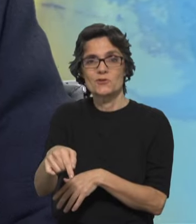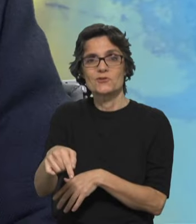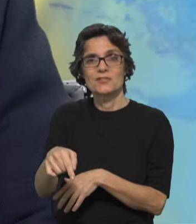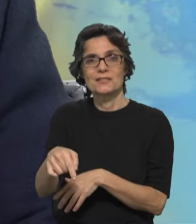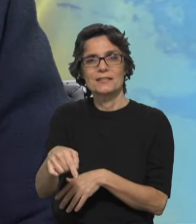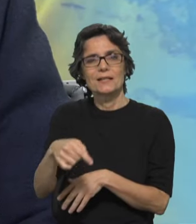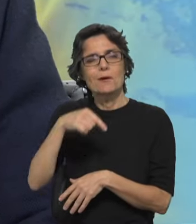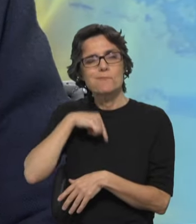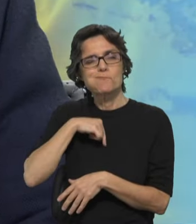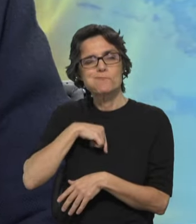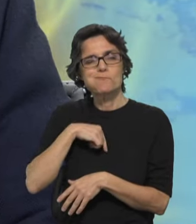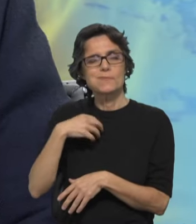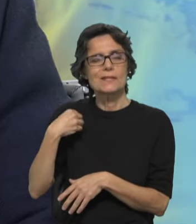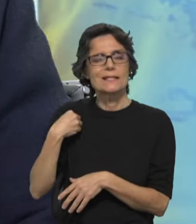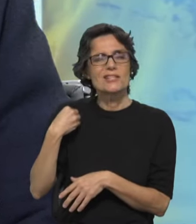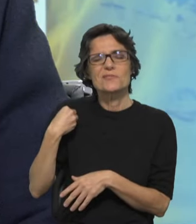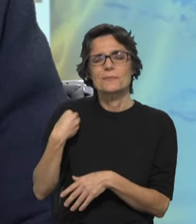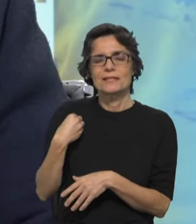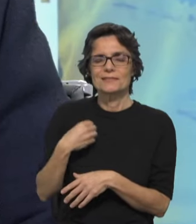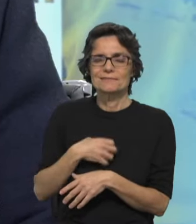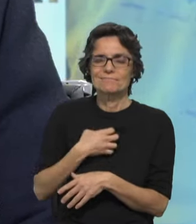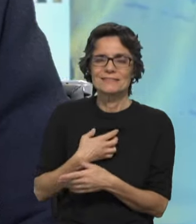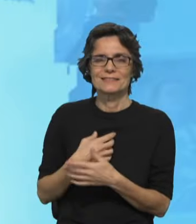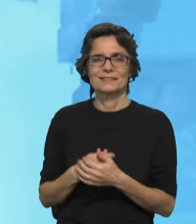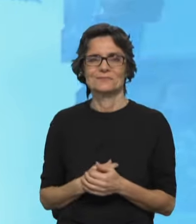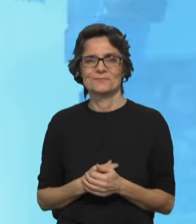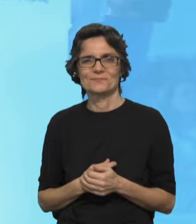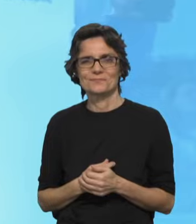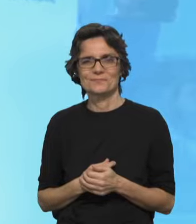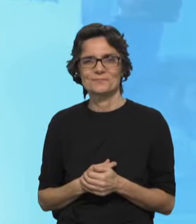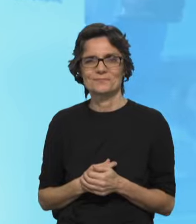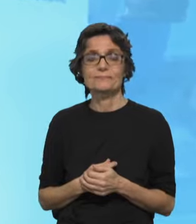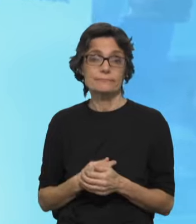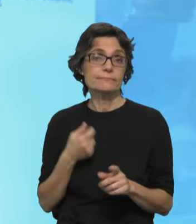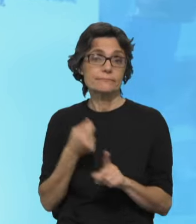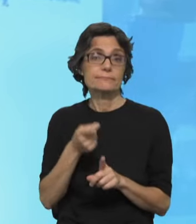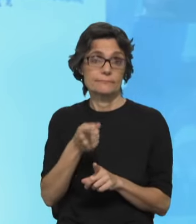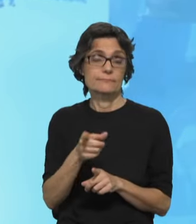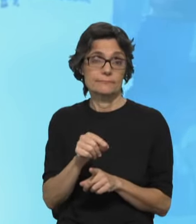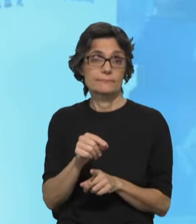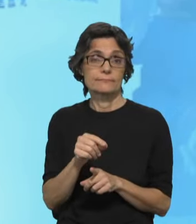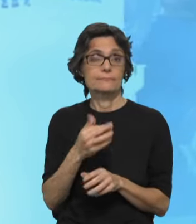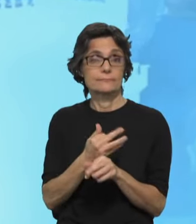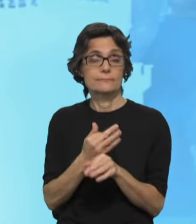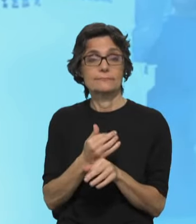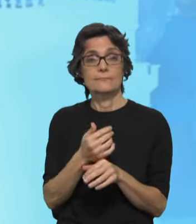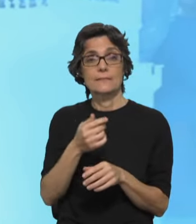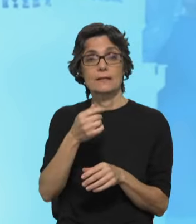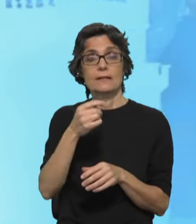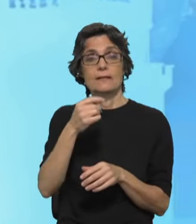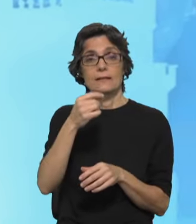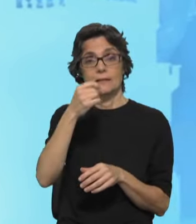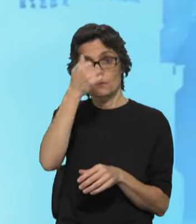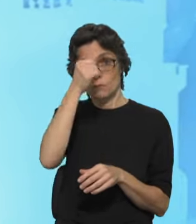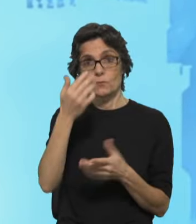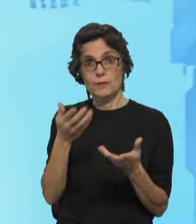que os chama e que os desafia a entregar a vida. Desafios que se colocam também às celebrações das comunidades neste domingo e que agradeço